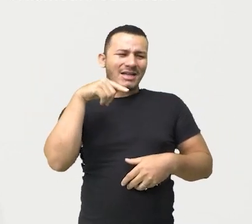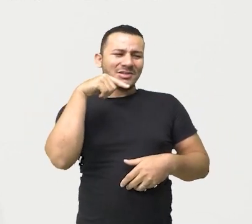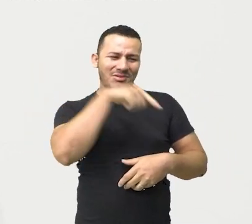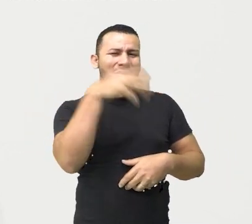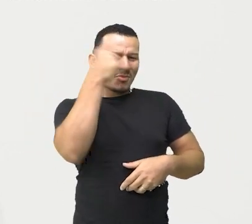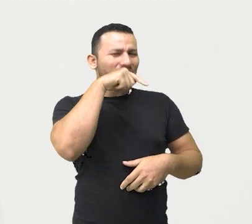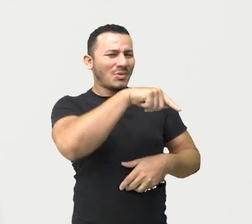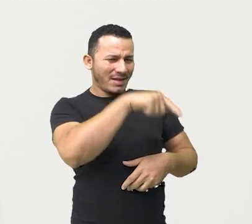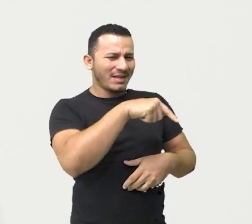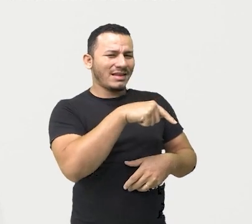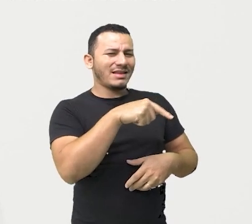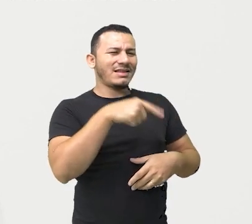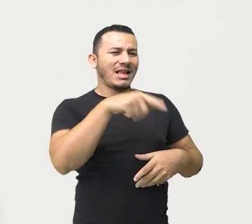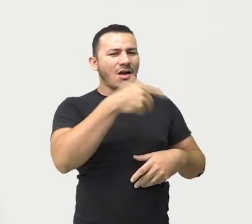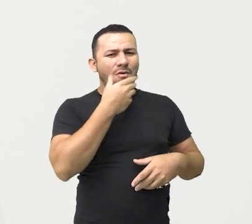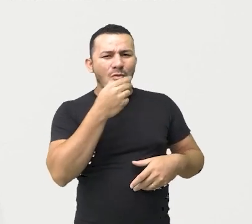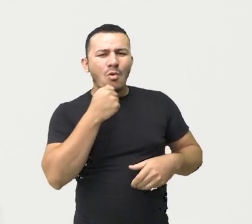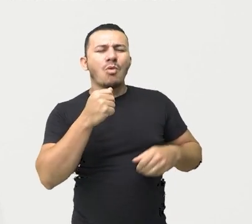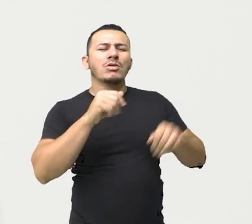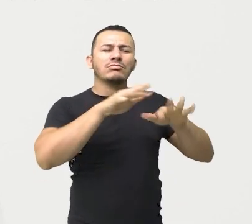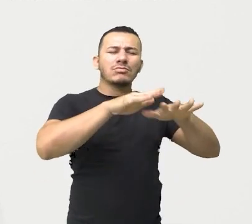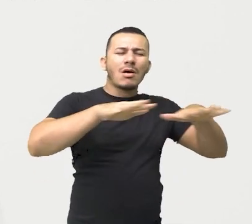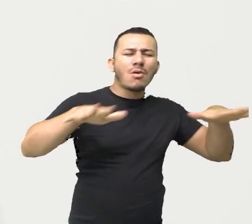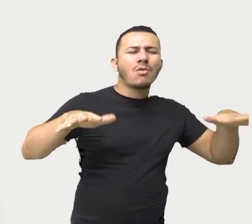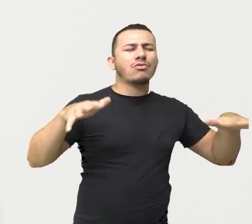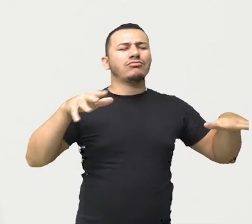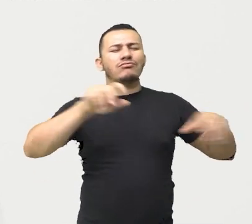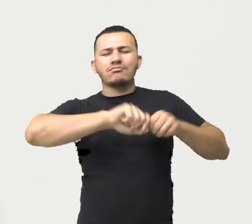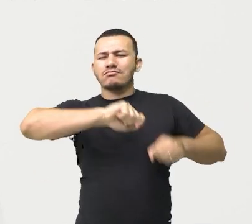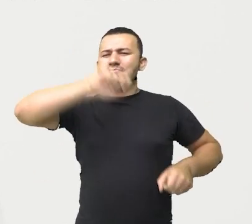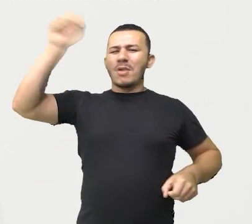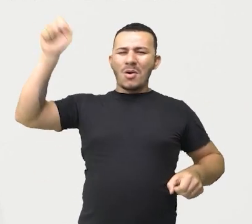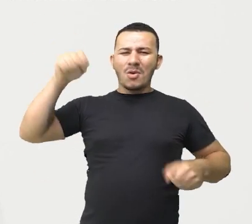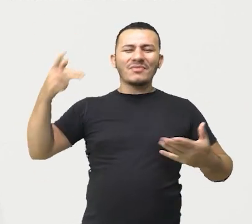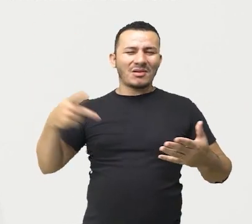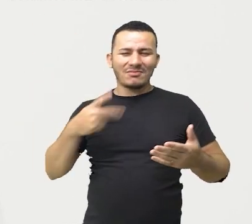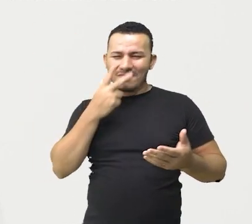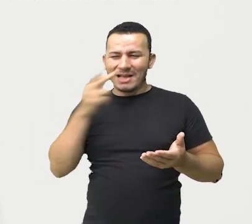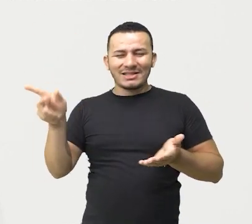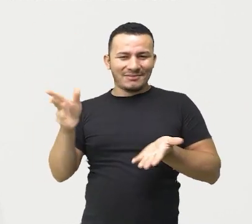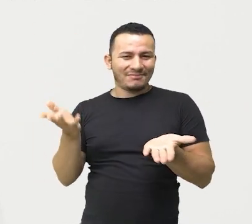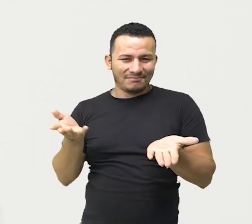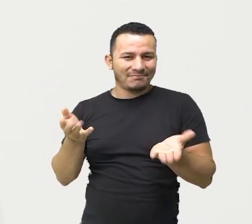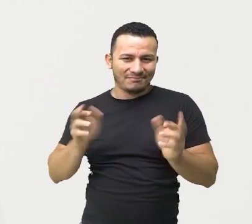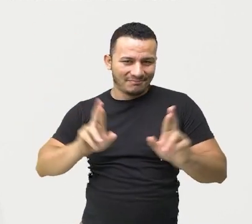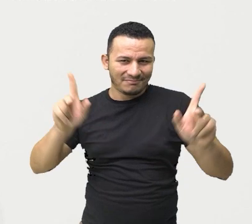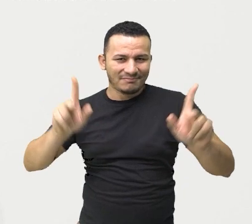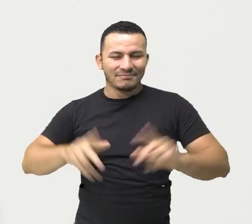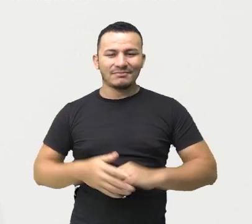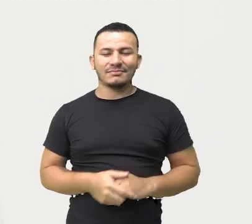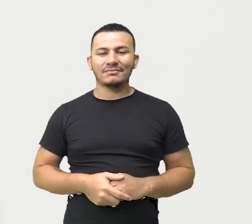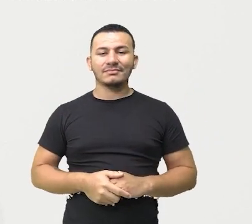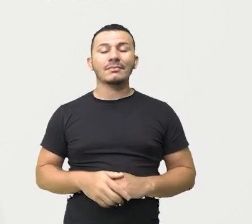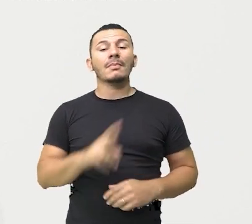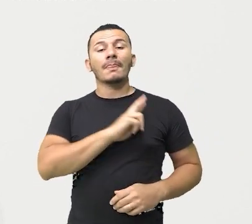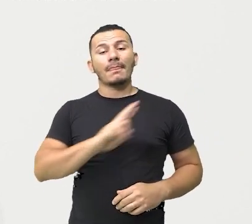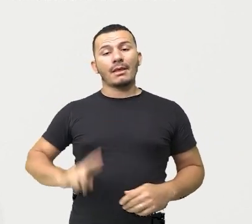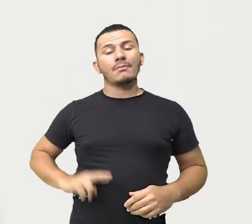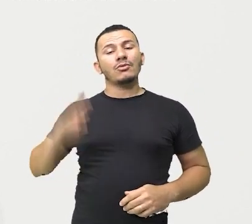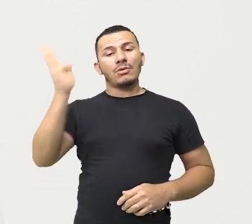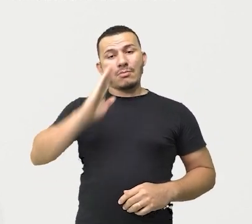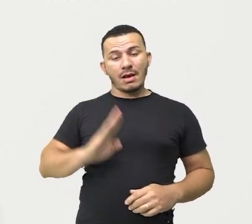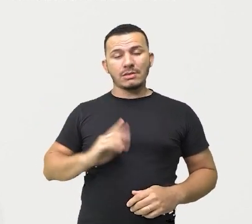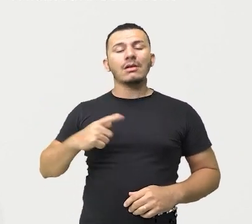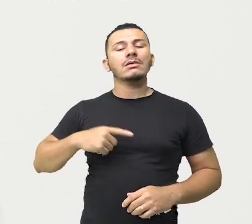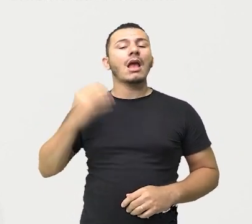esse fato. Então, percebam que a omissão é intencional. Na sequência, na República do Brasil, carta